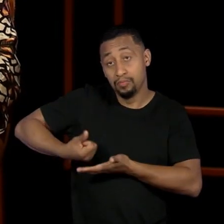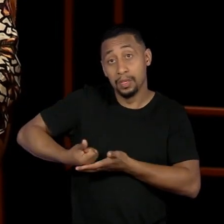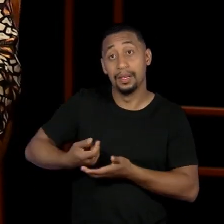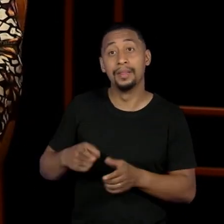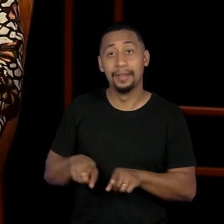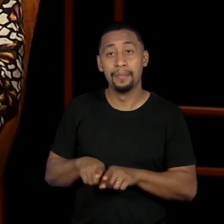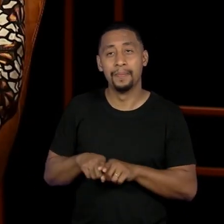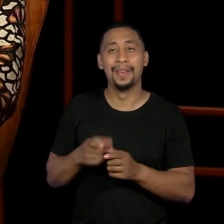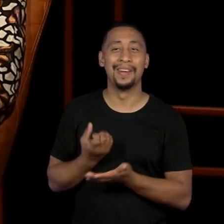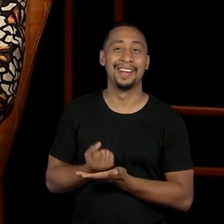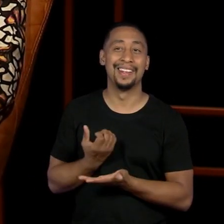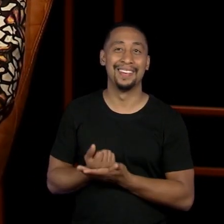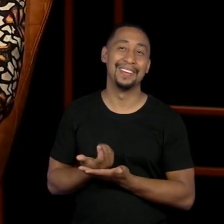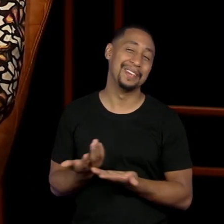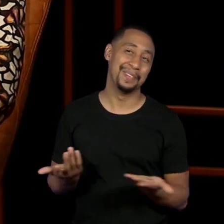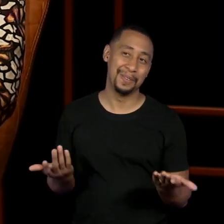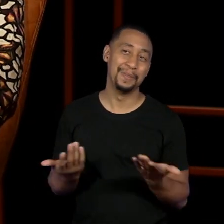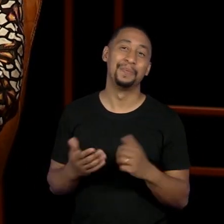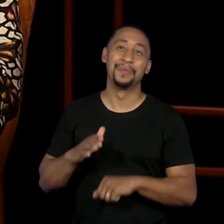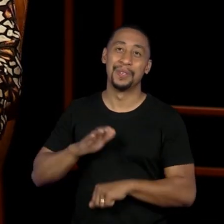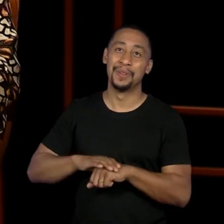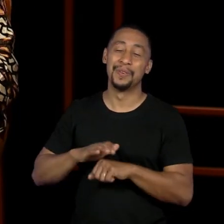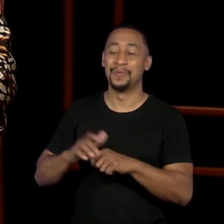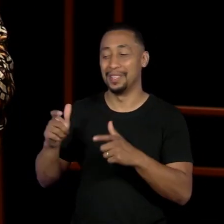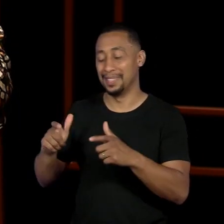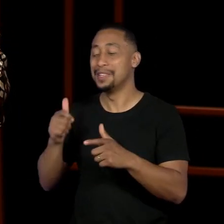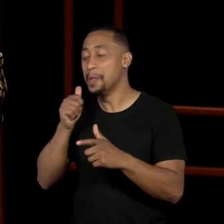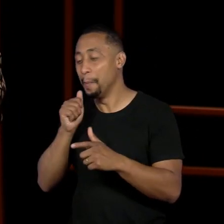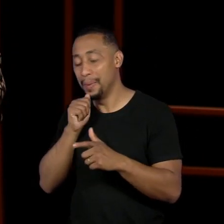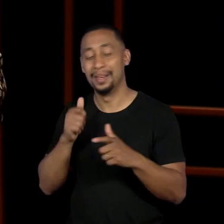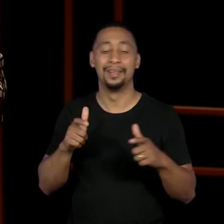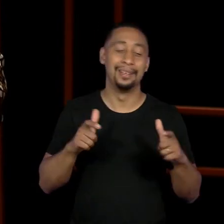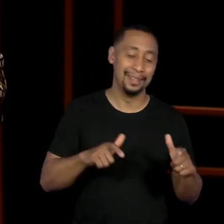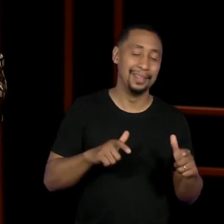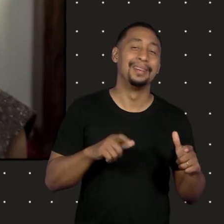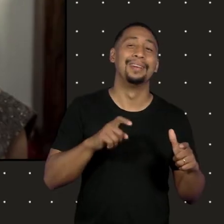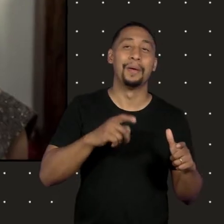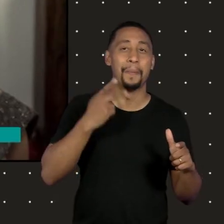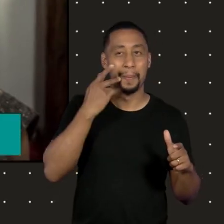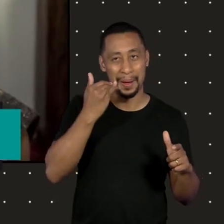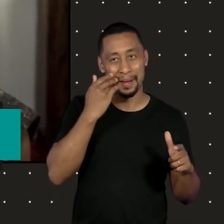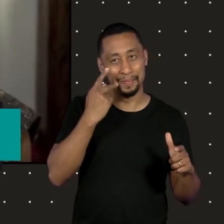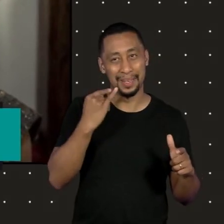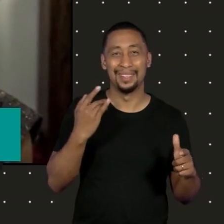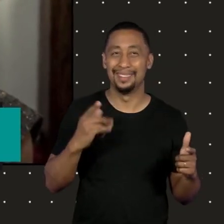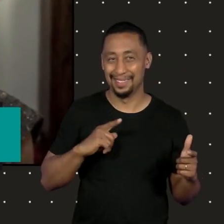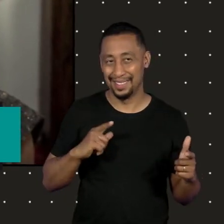Eu sou aquela cantora que fez o disco da mamãe e fez o disco do papá. Então eu fiz o disco da mamã. E ela também ainda estava